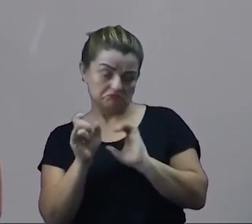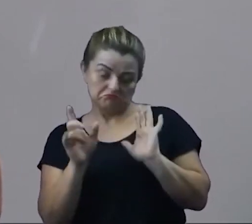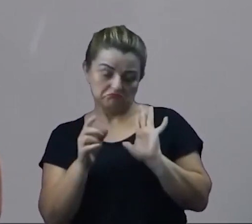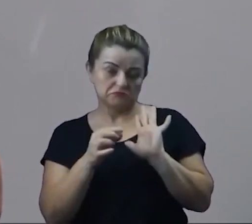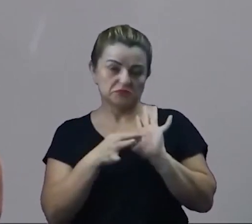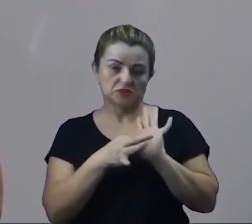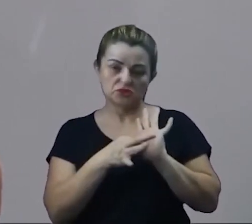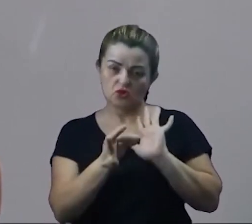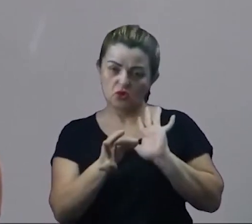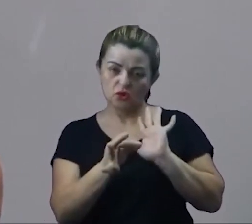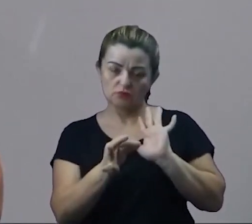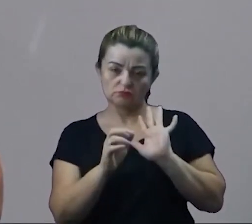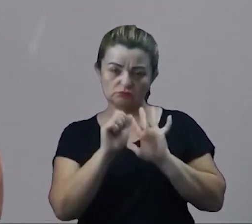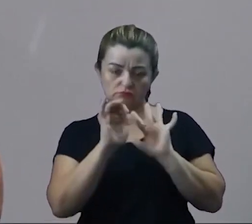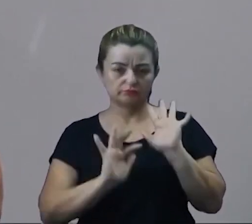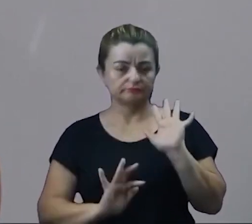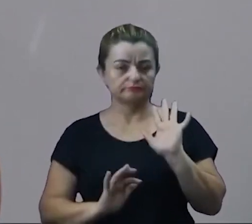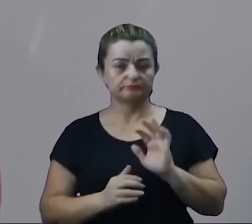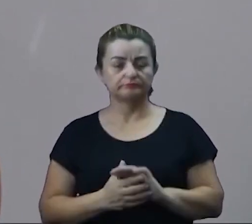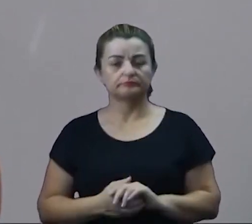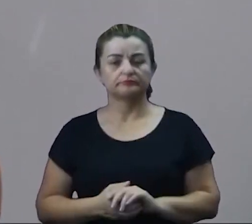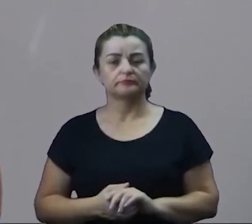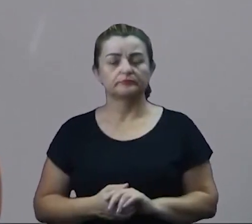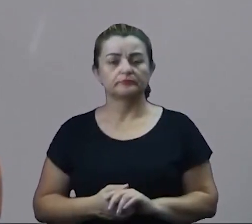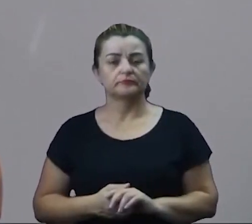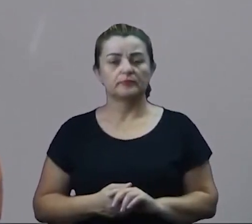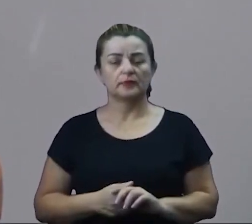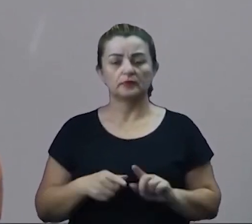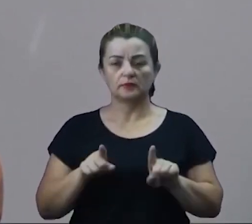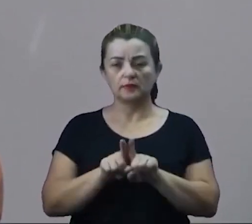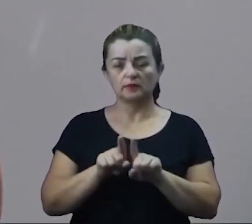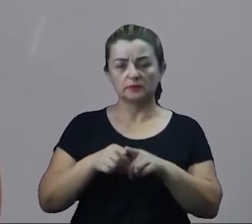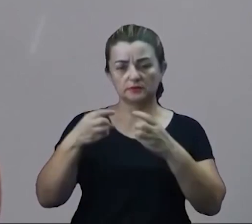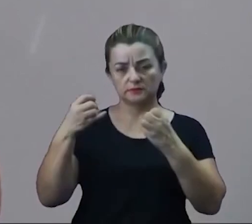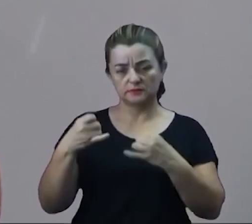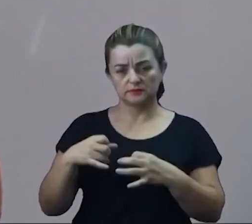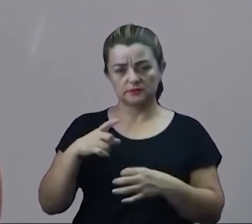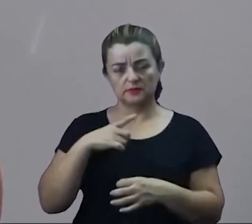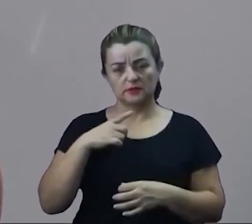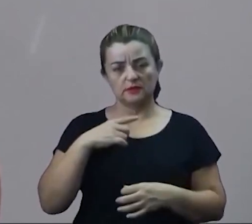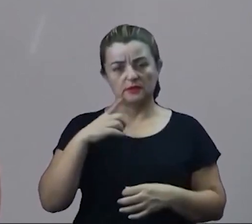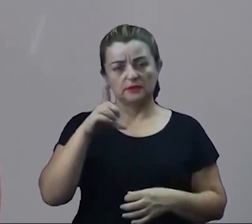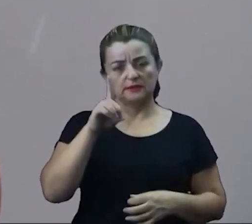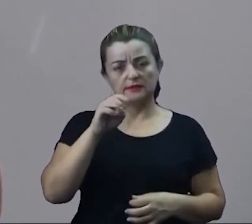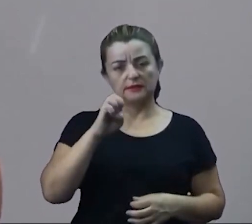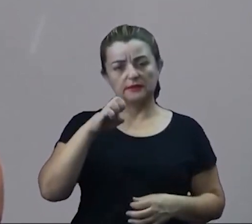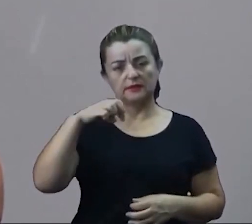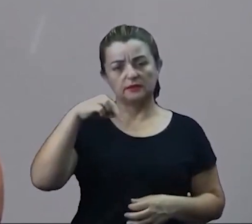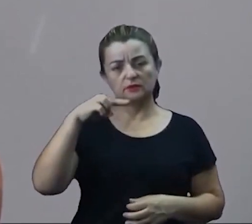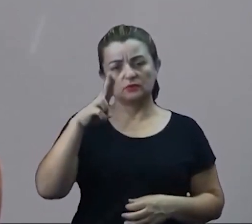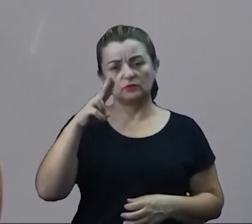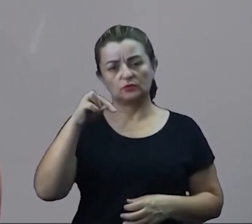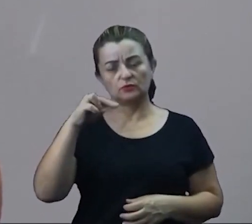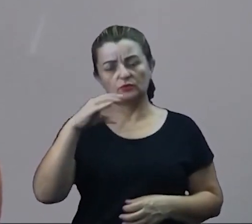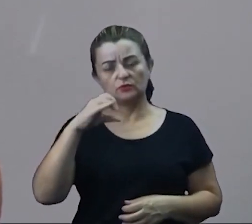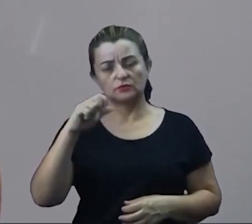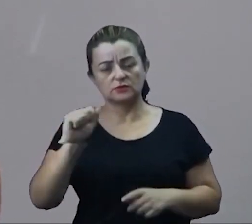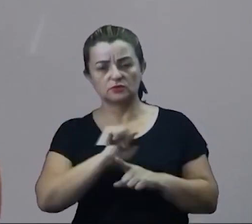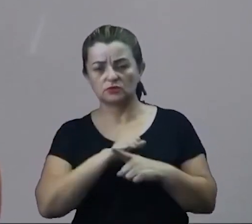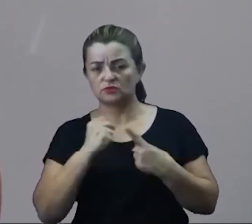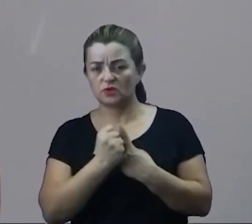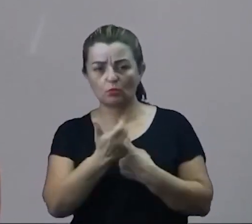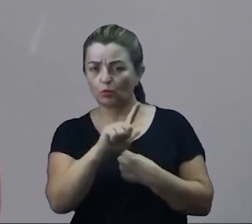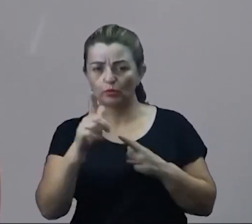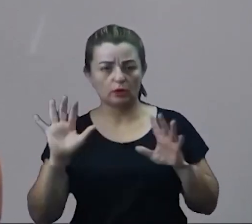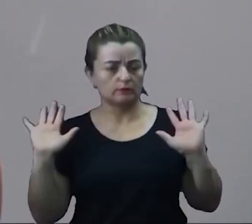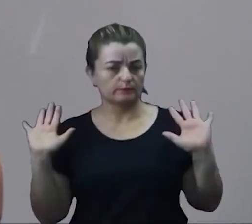ideia desse medievalismo ali. Quando ele fala de denúncia social, realmente não houve nenhuma denúncia social. Quando ele fala